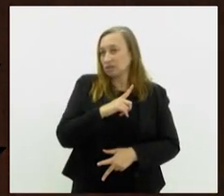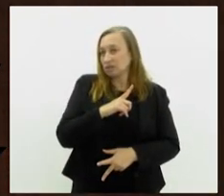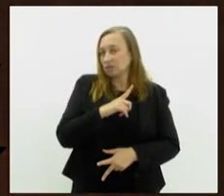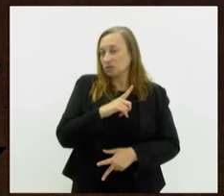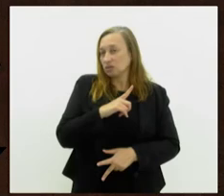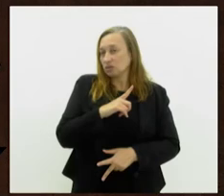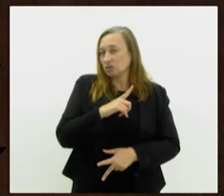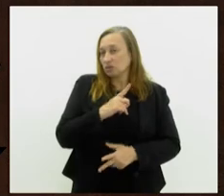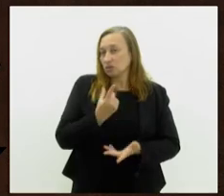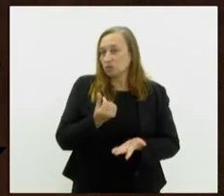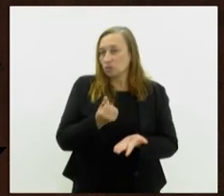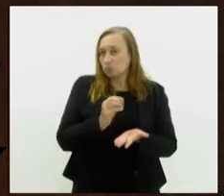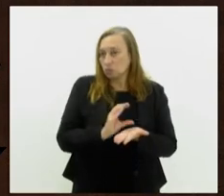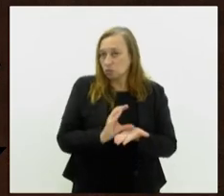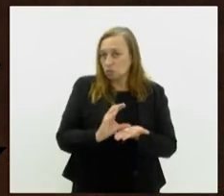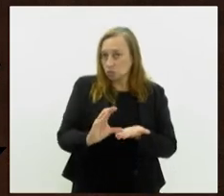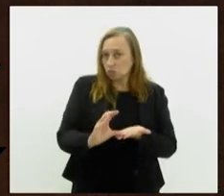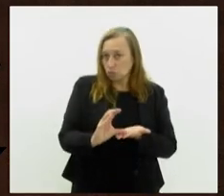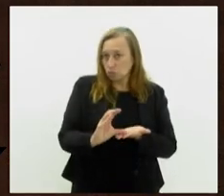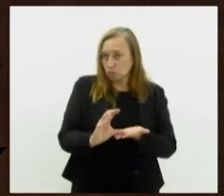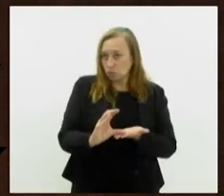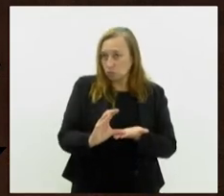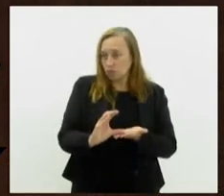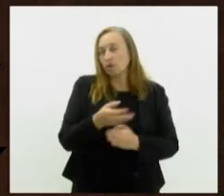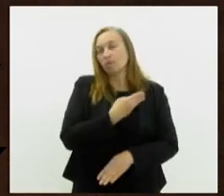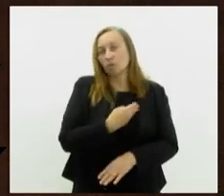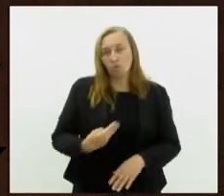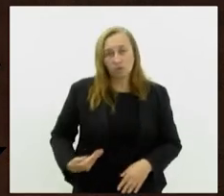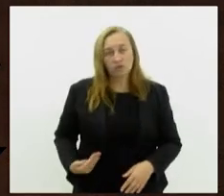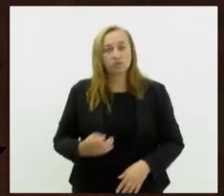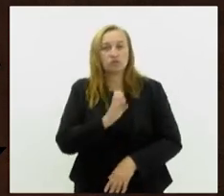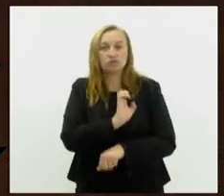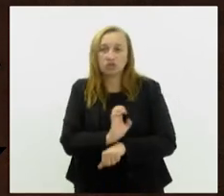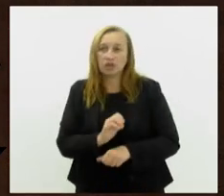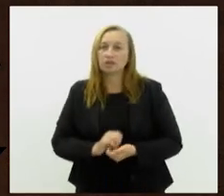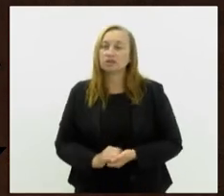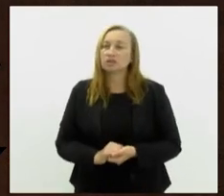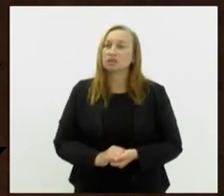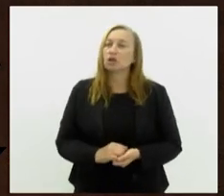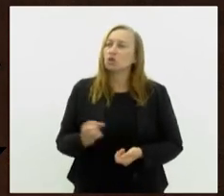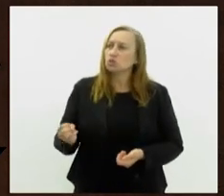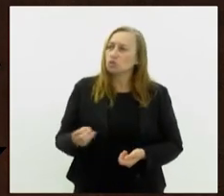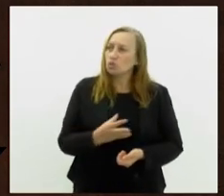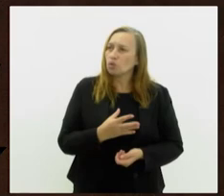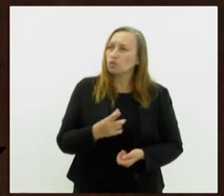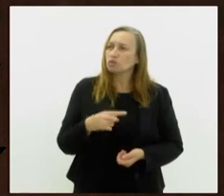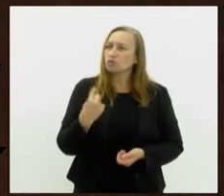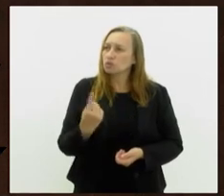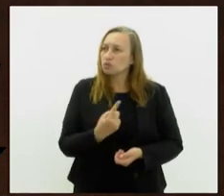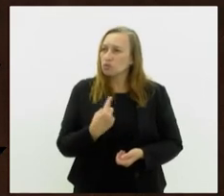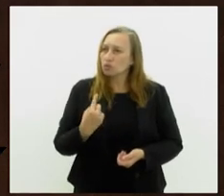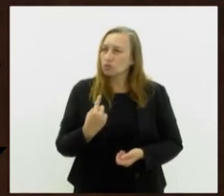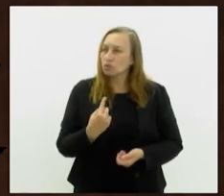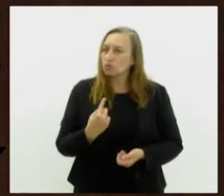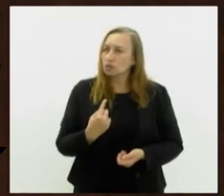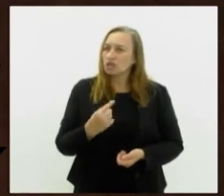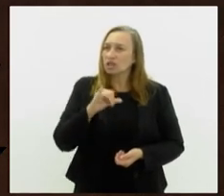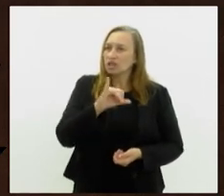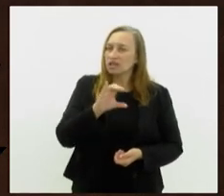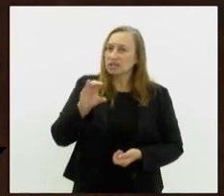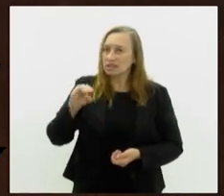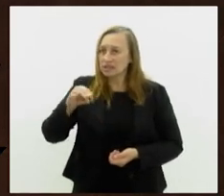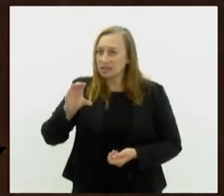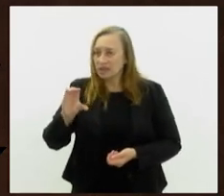de recurso, né, de receita para o governo do Estado. Recentemente, nós aumentamos o